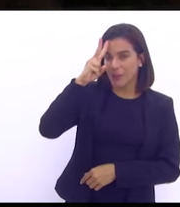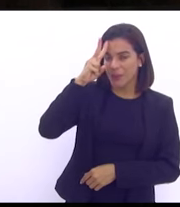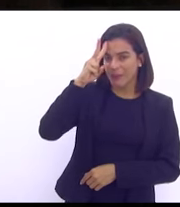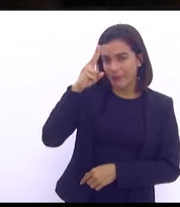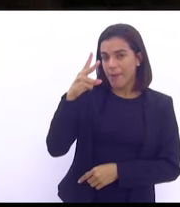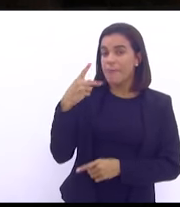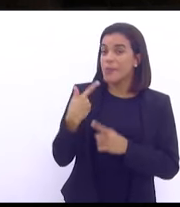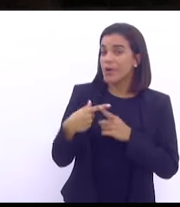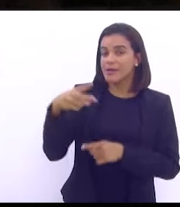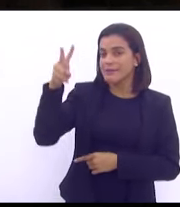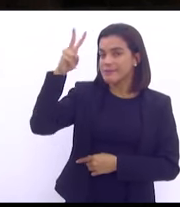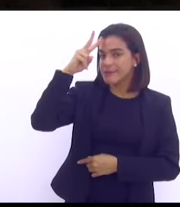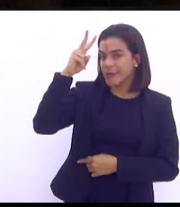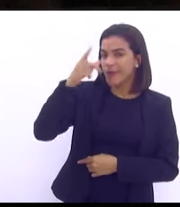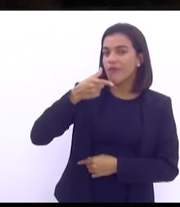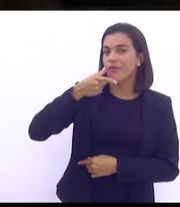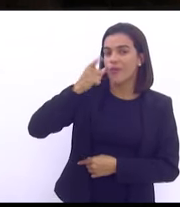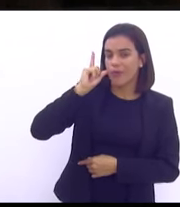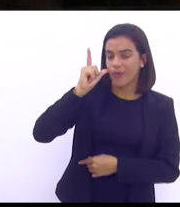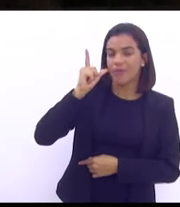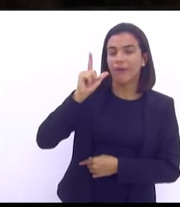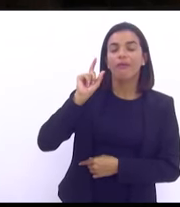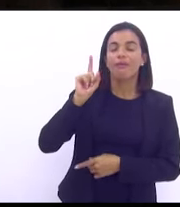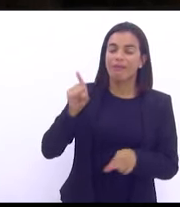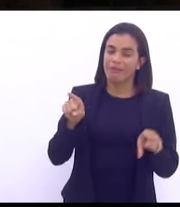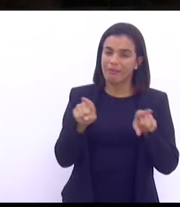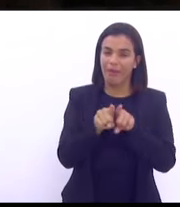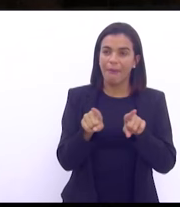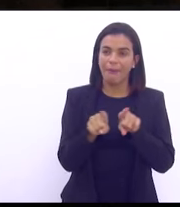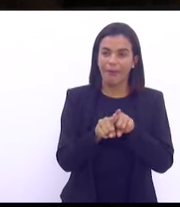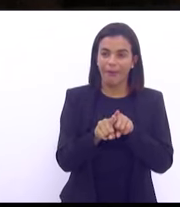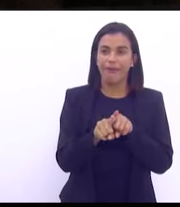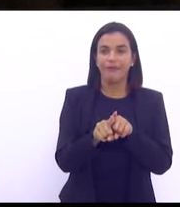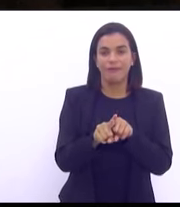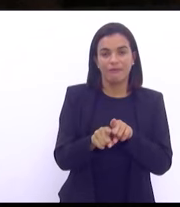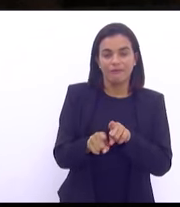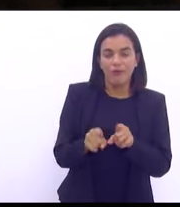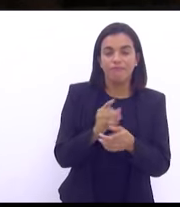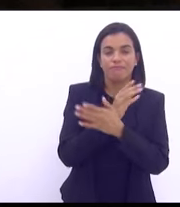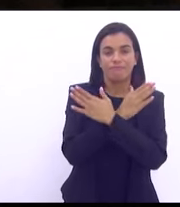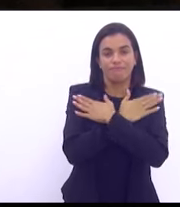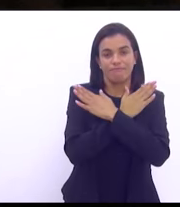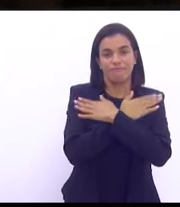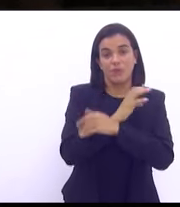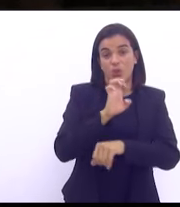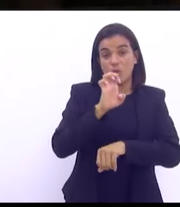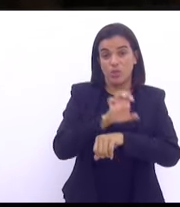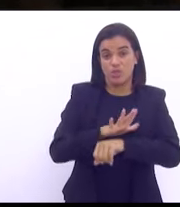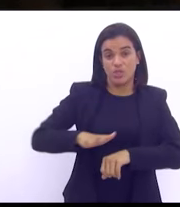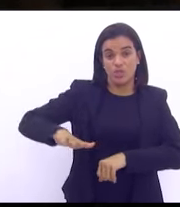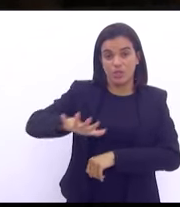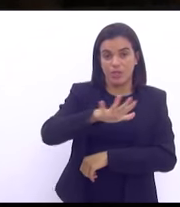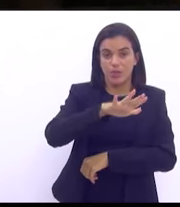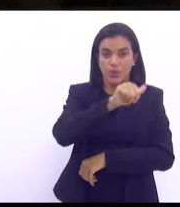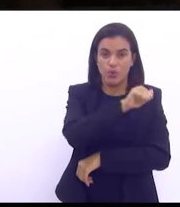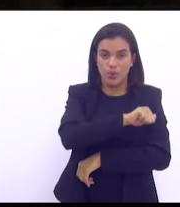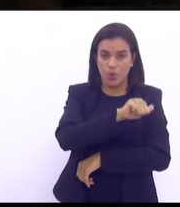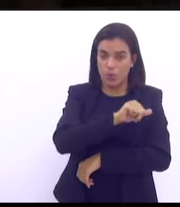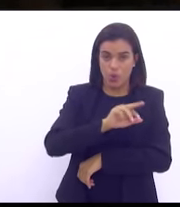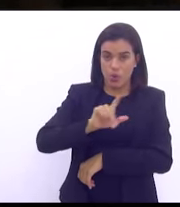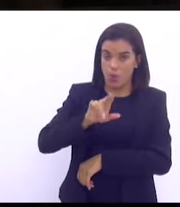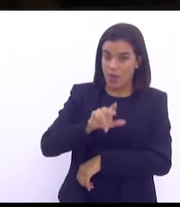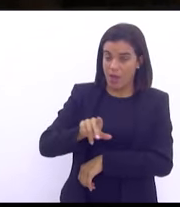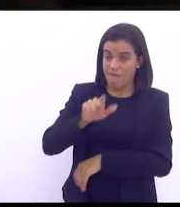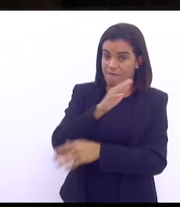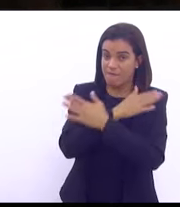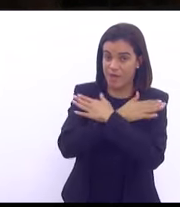porque segunda-feira, né, também foi feriado no estado do Rio de Janeiro, não feriado nacional.